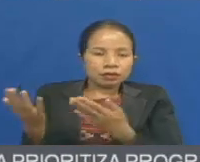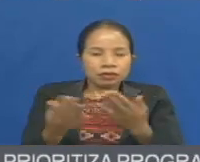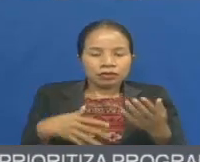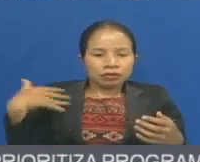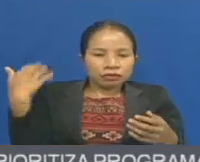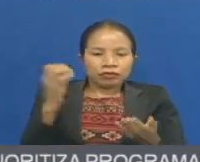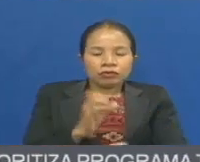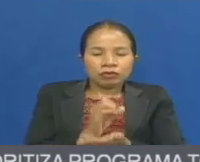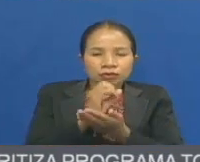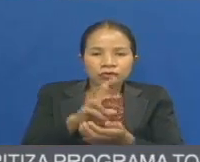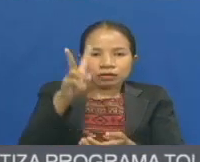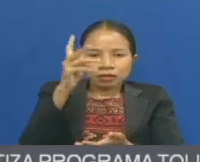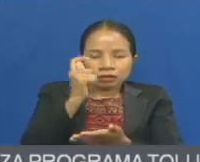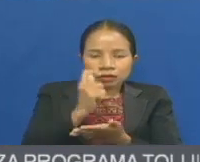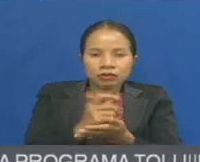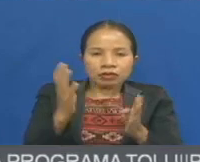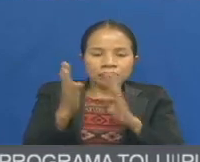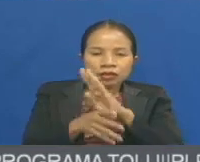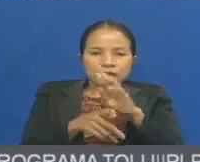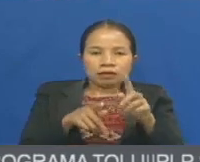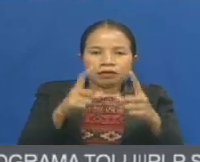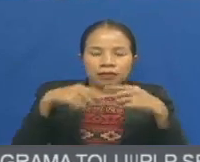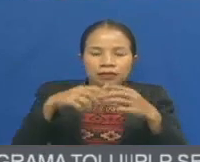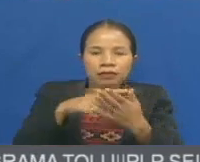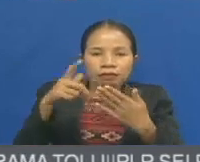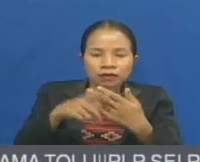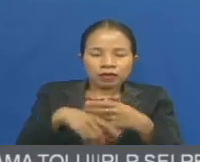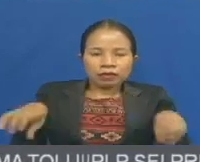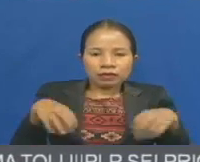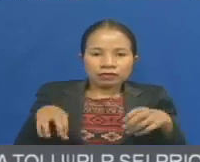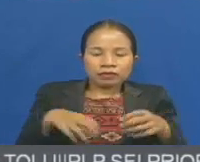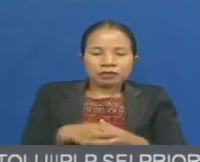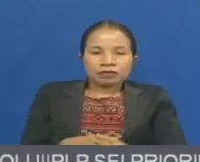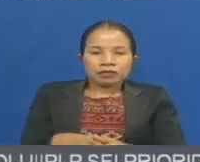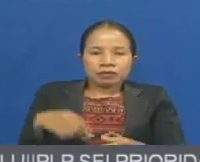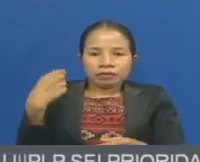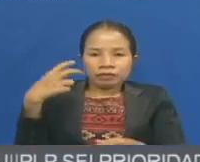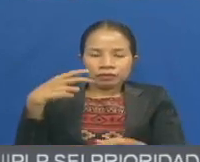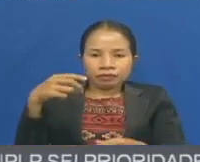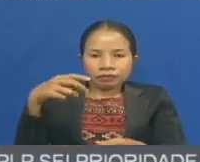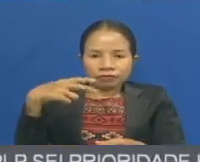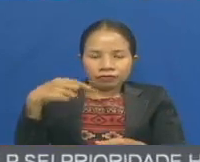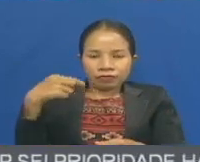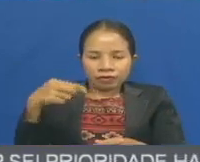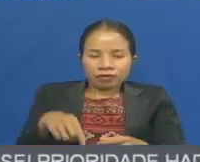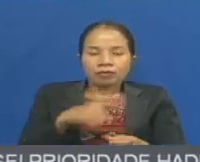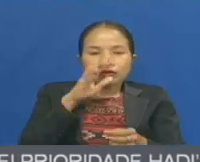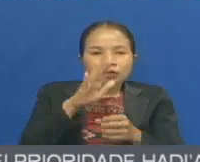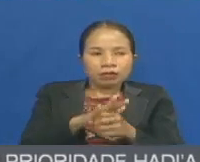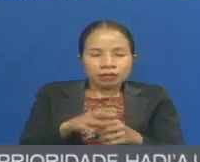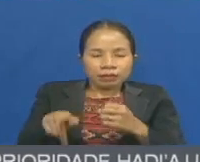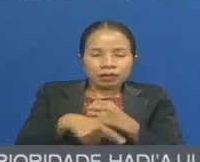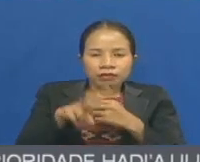Juventude ekusi rihunrua sai beneficiário ba programa emprego verdes. Antônio Lelahuno Cruz mos promete